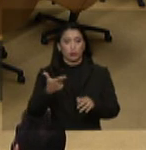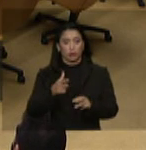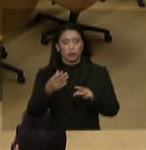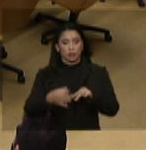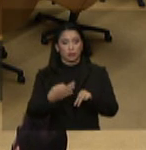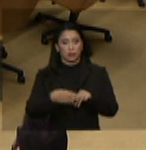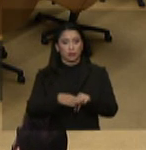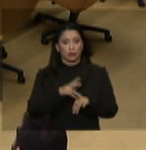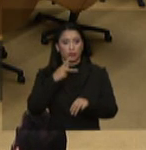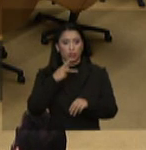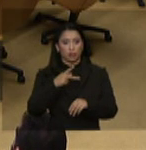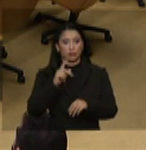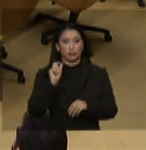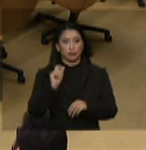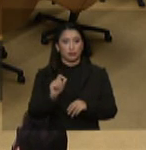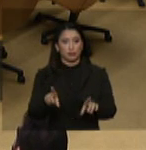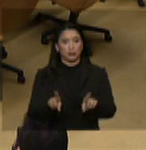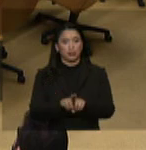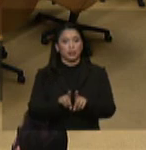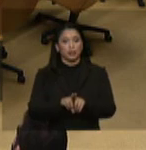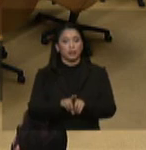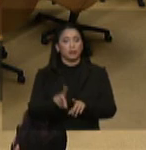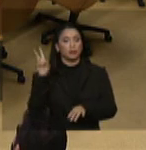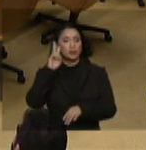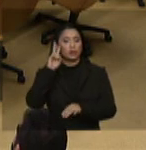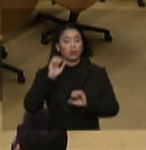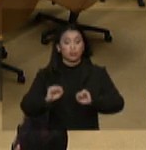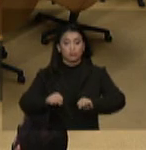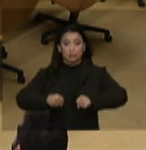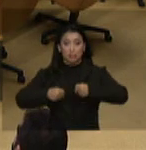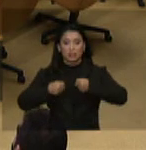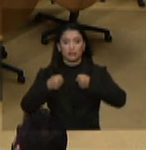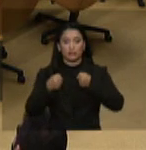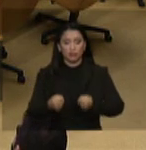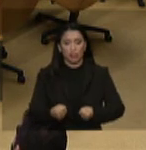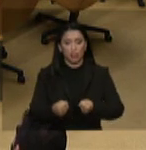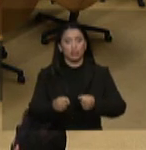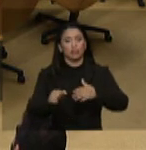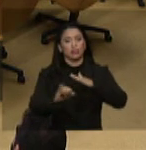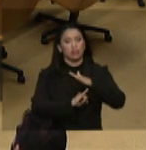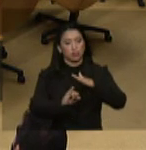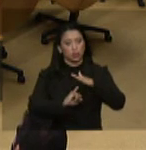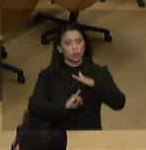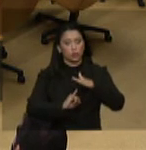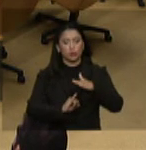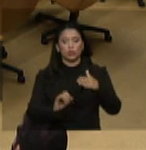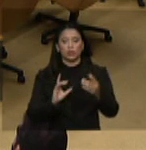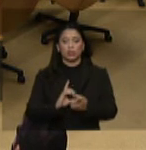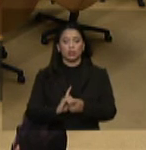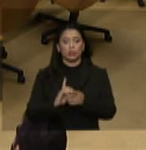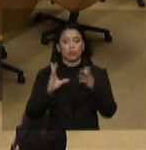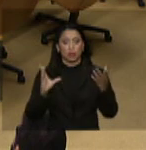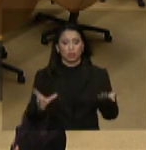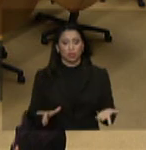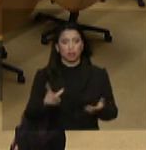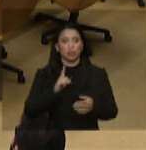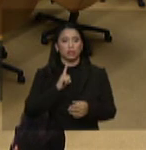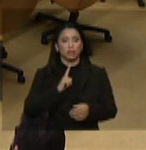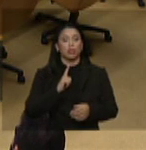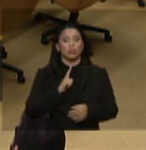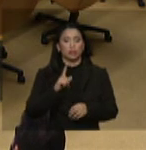como marcadamente histórico na defesa das instituições da democracia e da